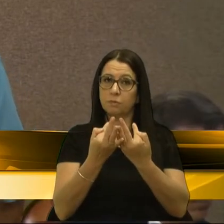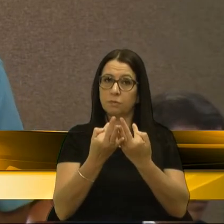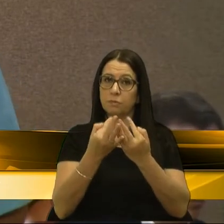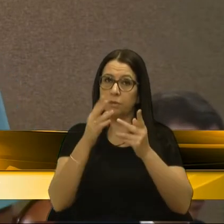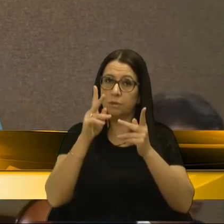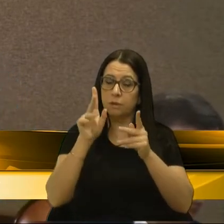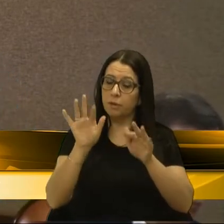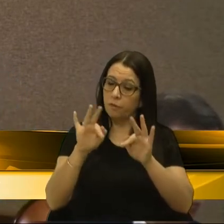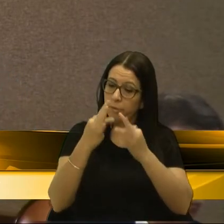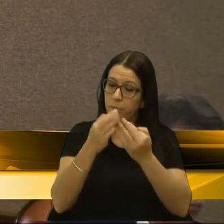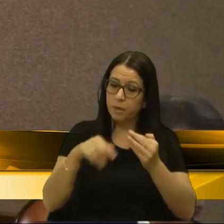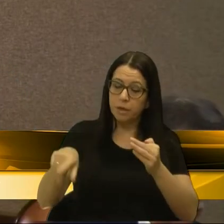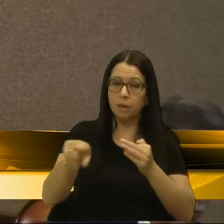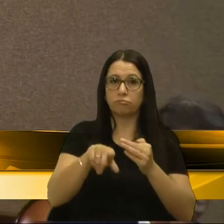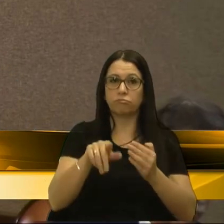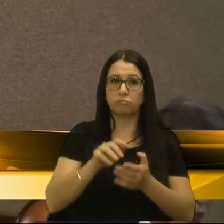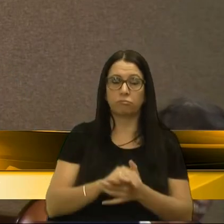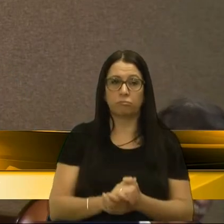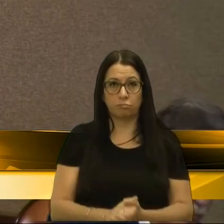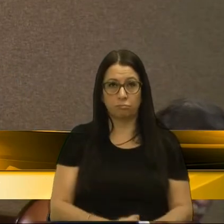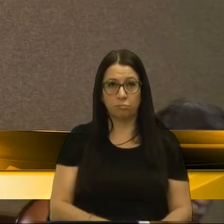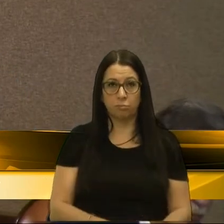dessas famílias